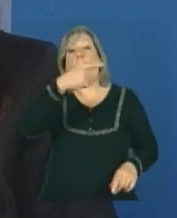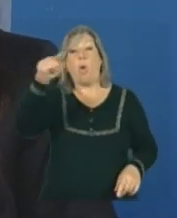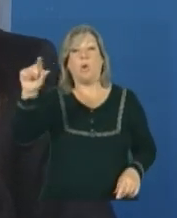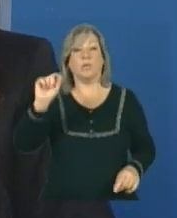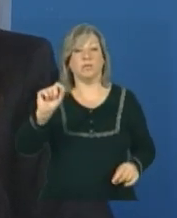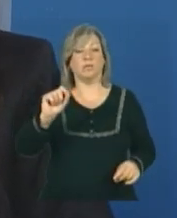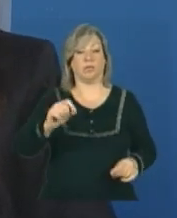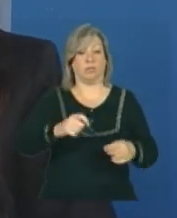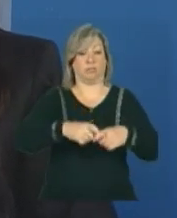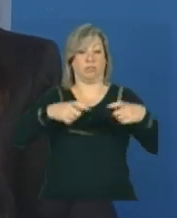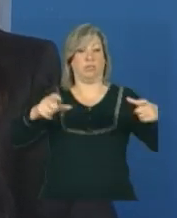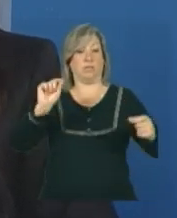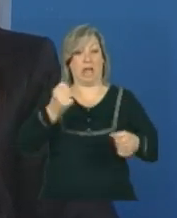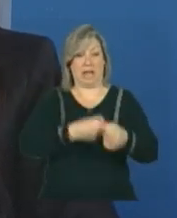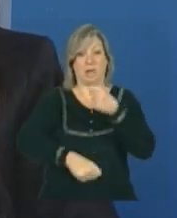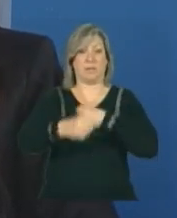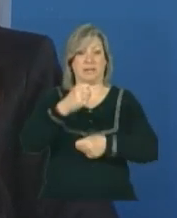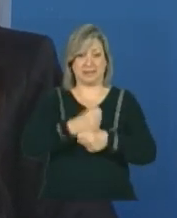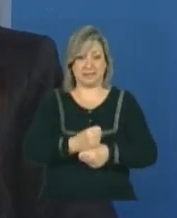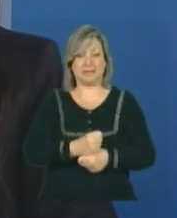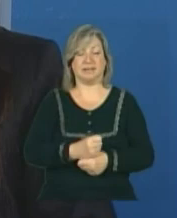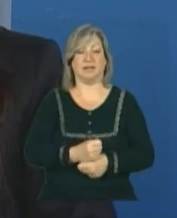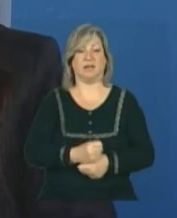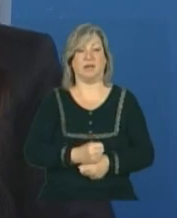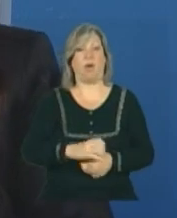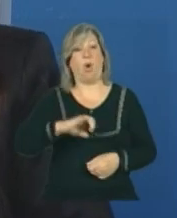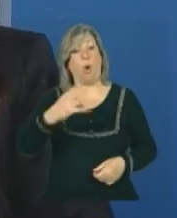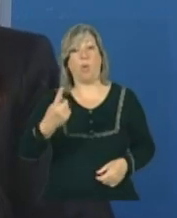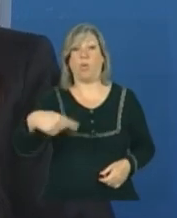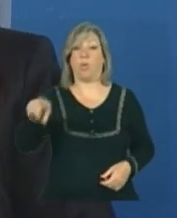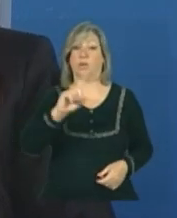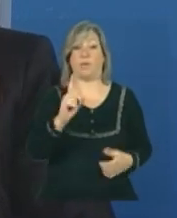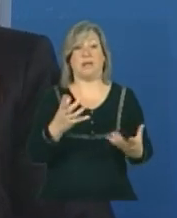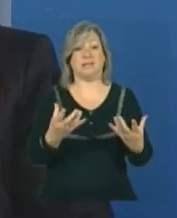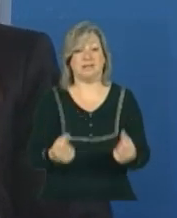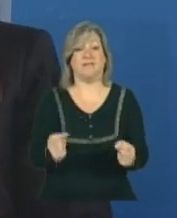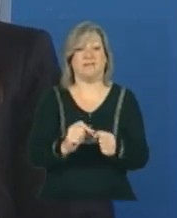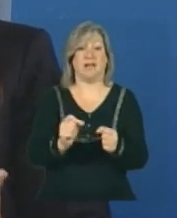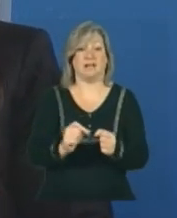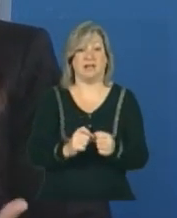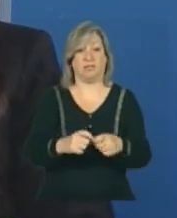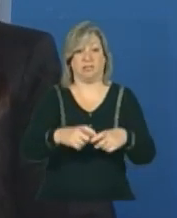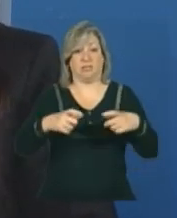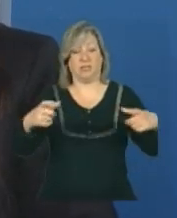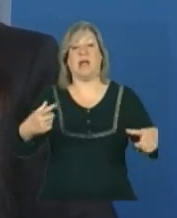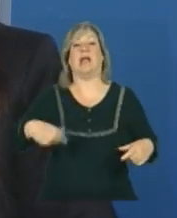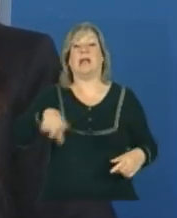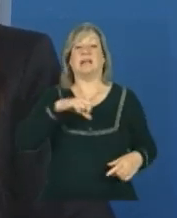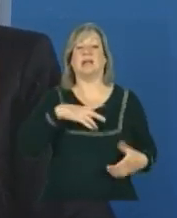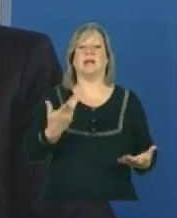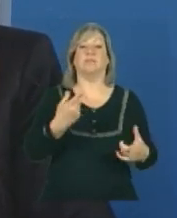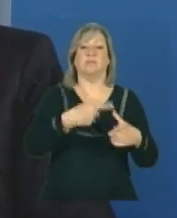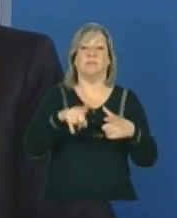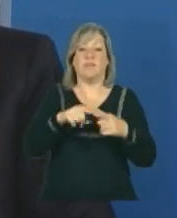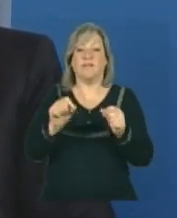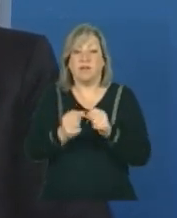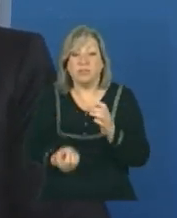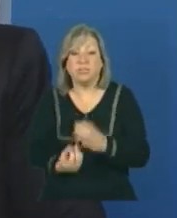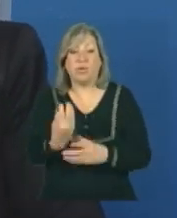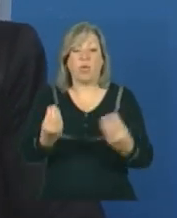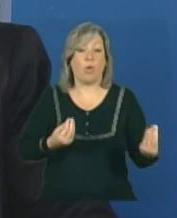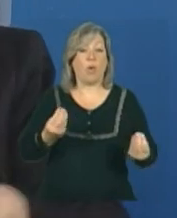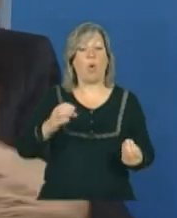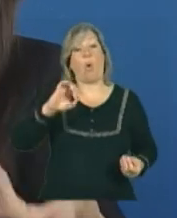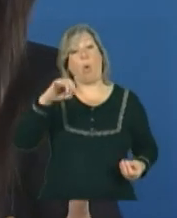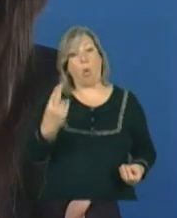expansão do ano passado, ou não aceitaram fazer a expansão, ou seja, eles estão com problema para fazer a implantação,